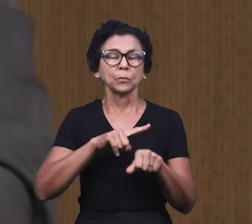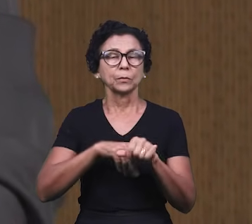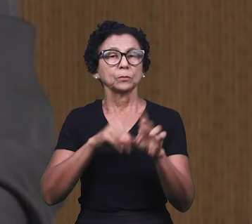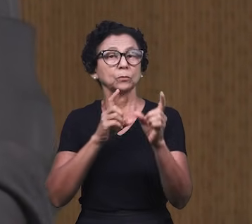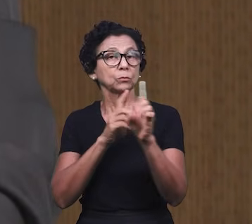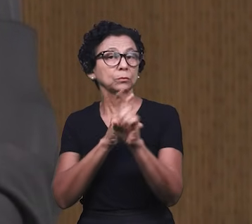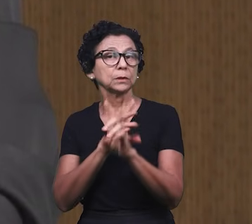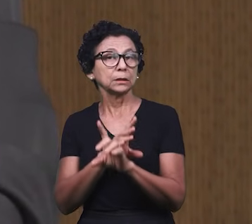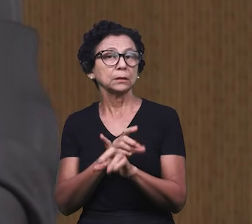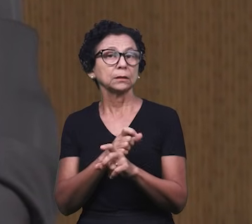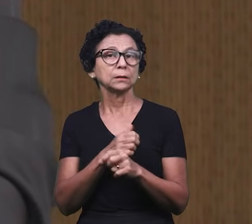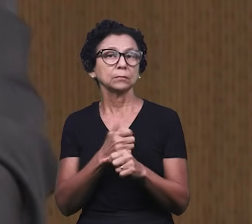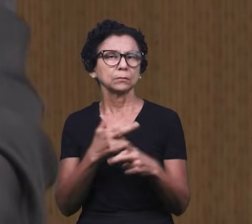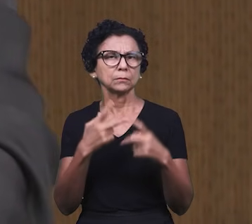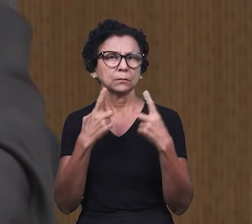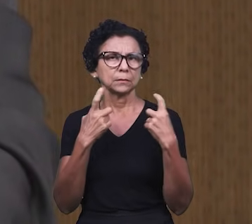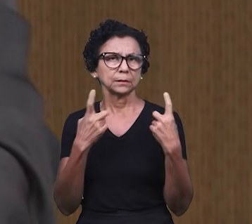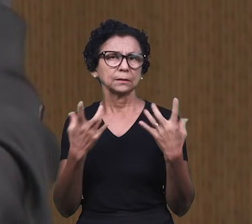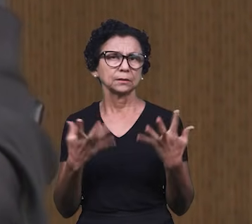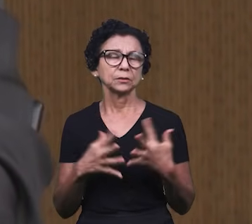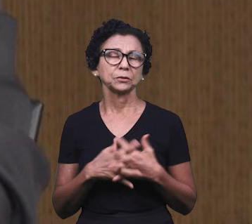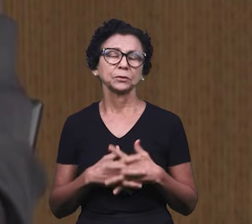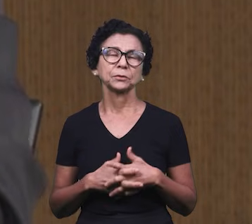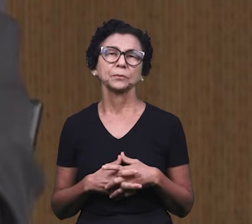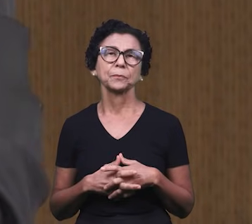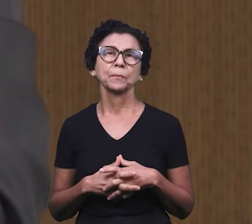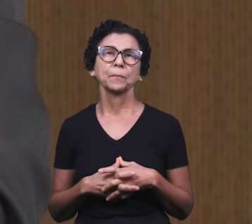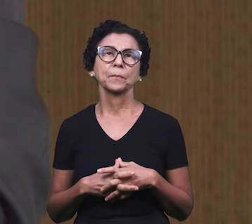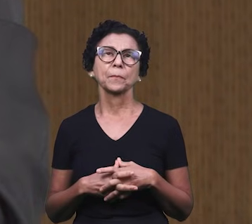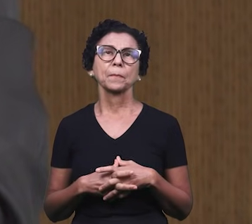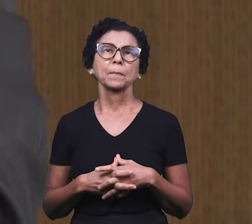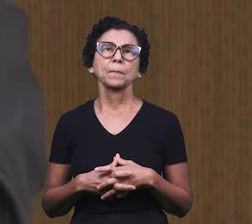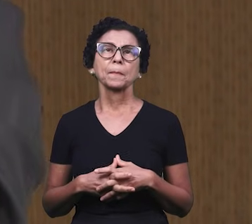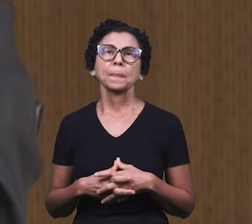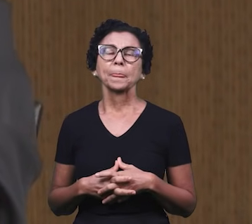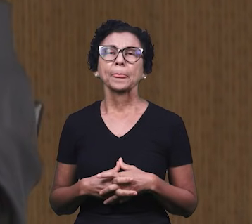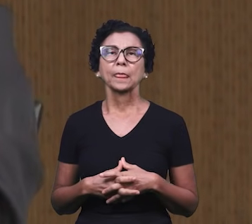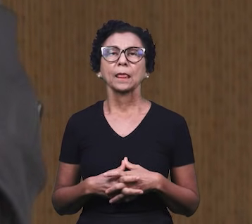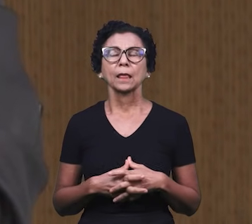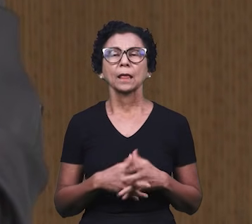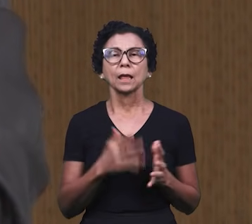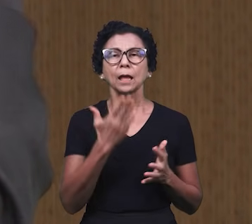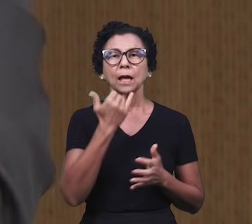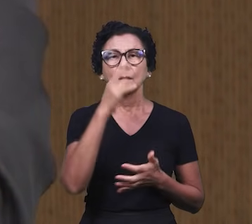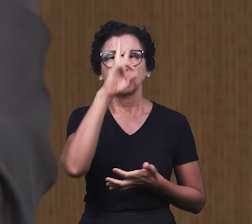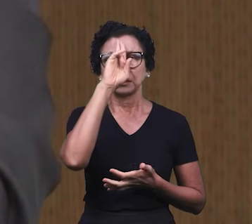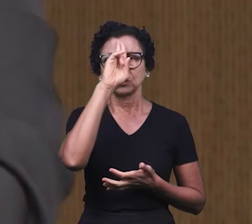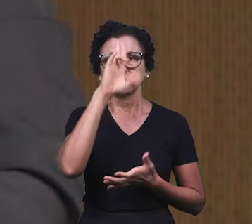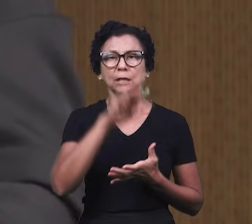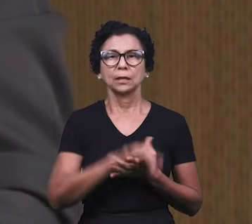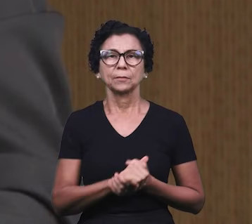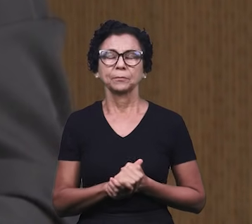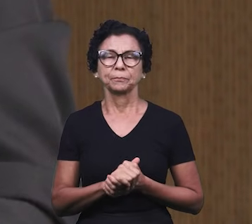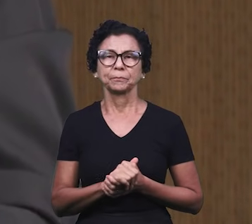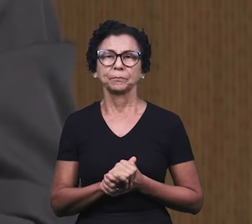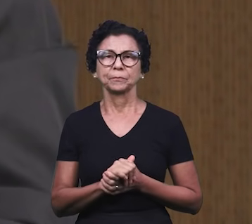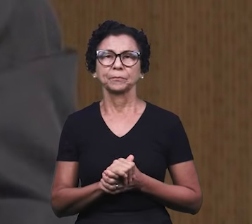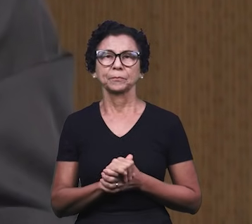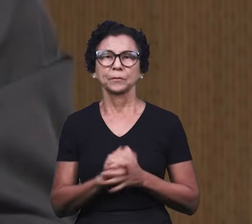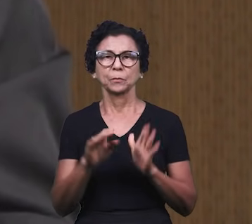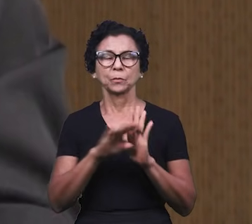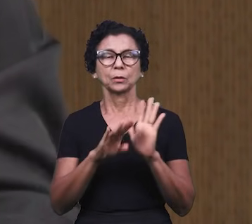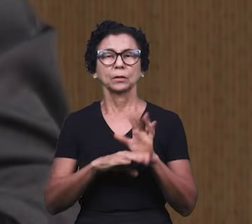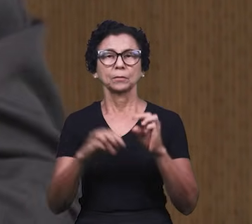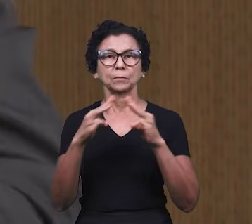coisas bem interessantes ali e proféticas. E meio-dia a gente tem o Manaim. À noite, olha só, das